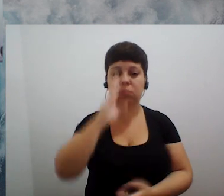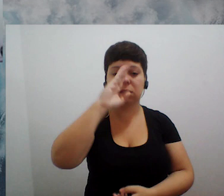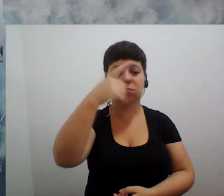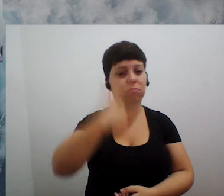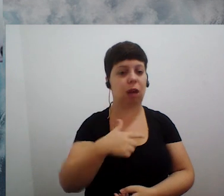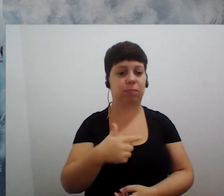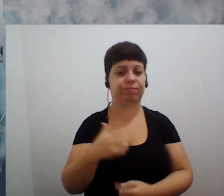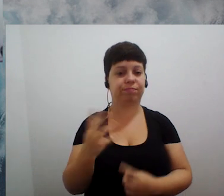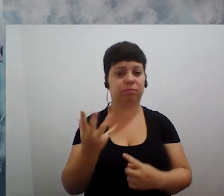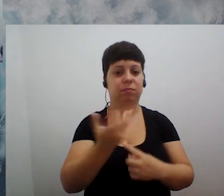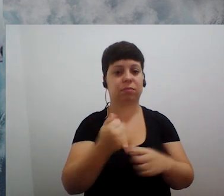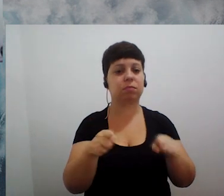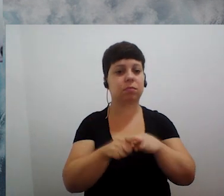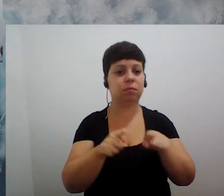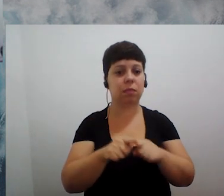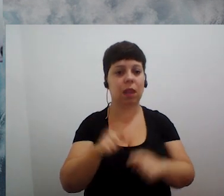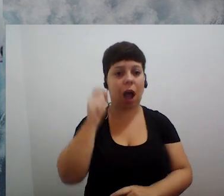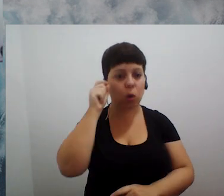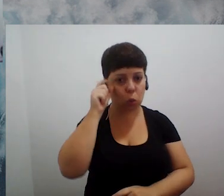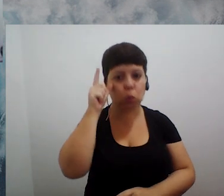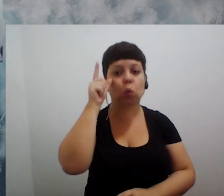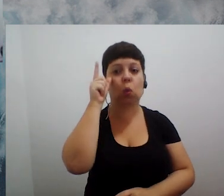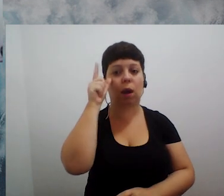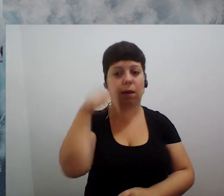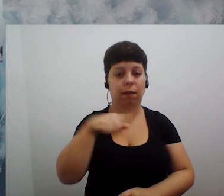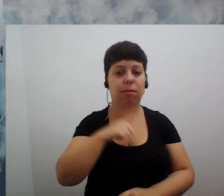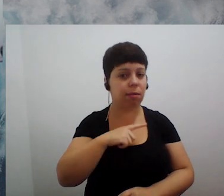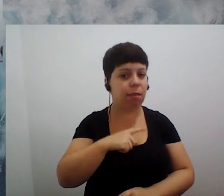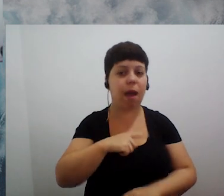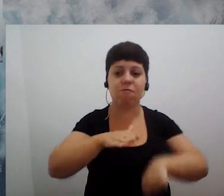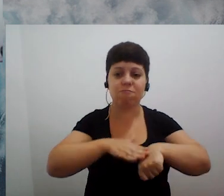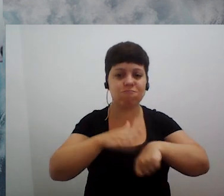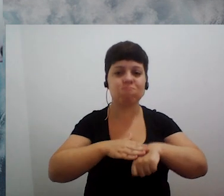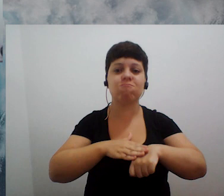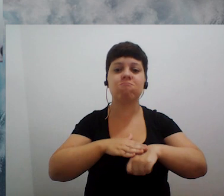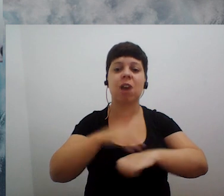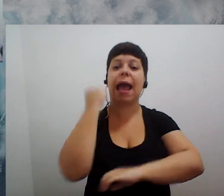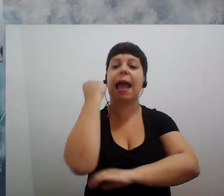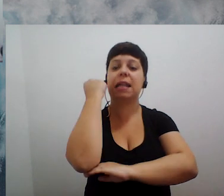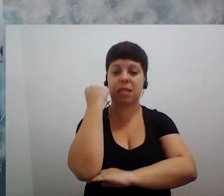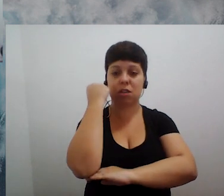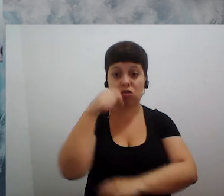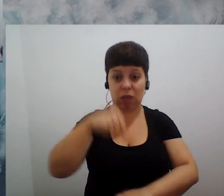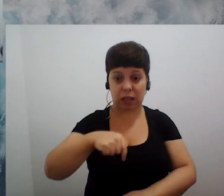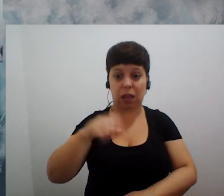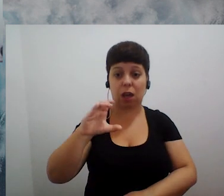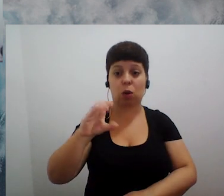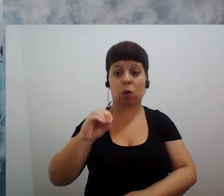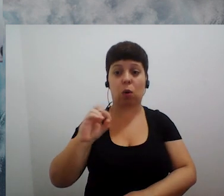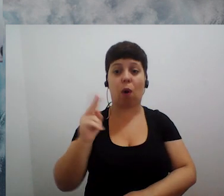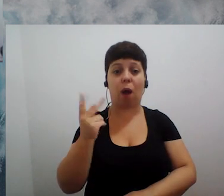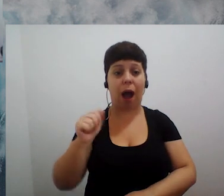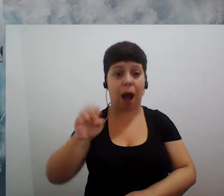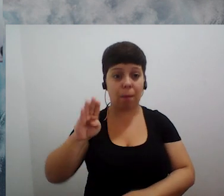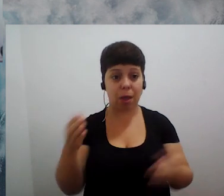de expressar principalmente a sua arte. E a cultura que a gente tem, que a gente cria e que a gente resiste aqui na